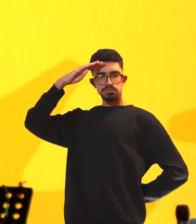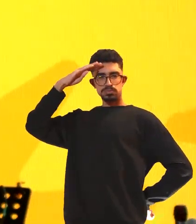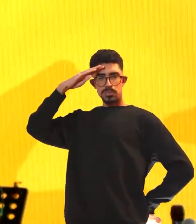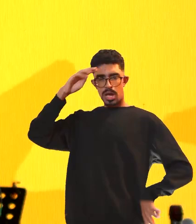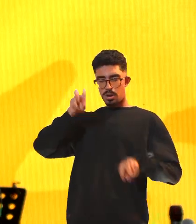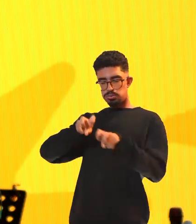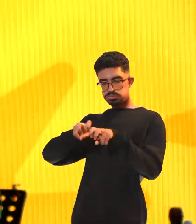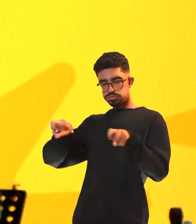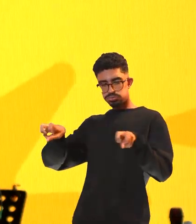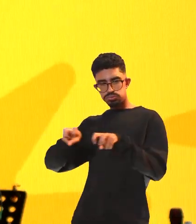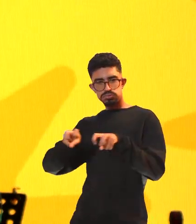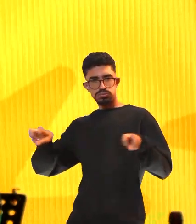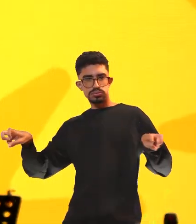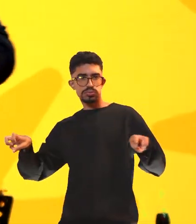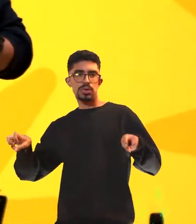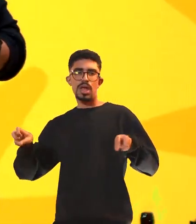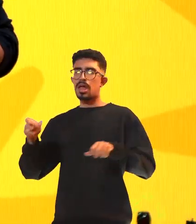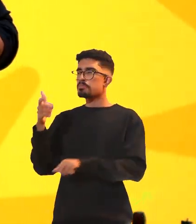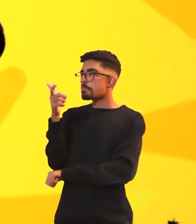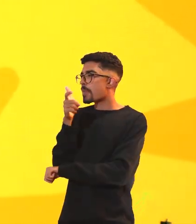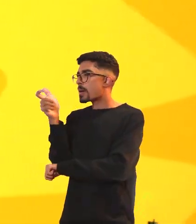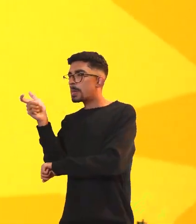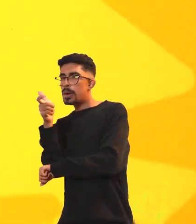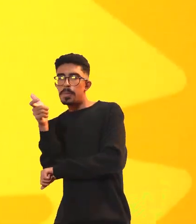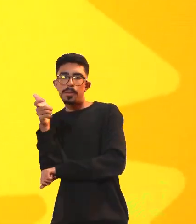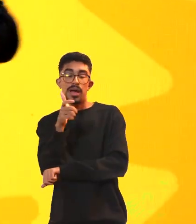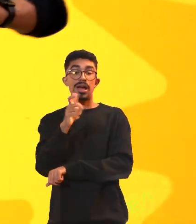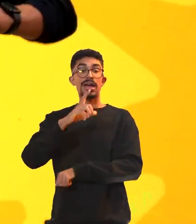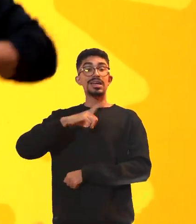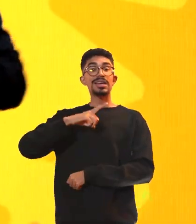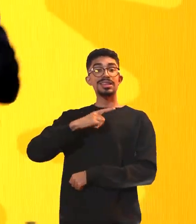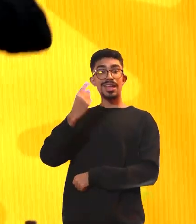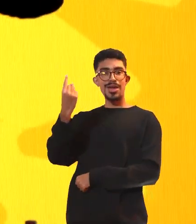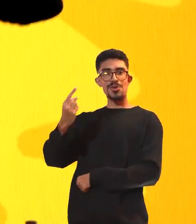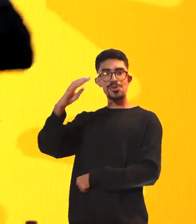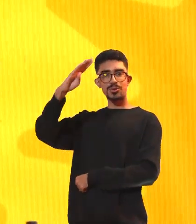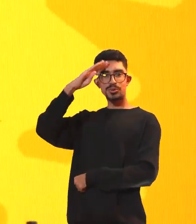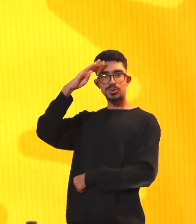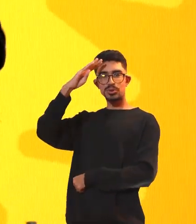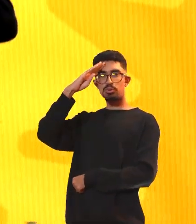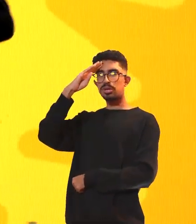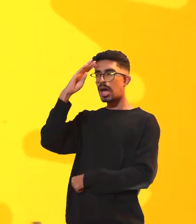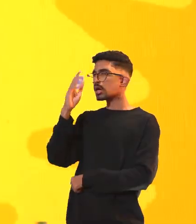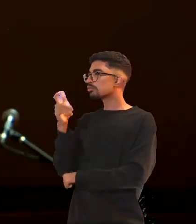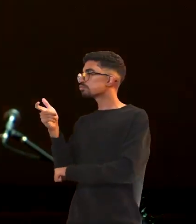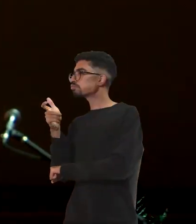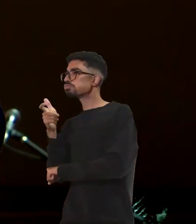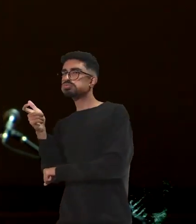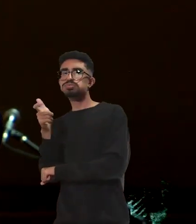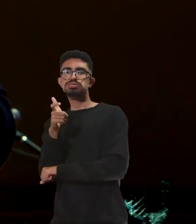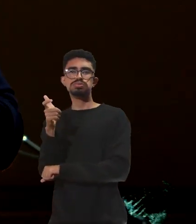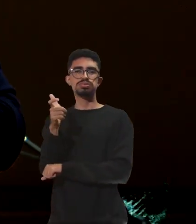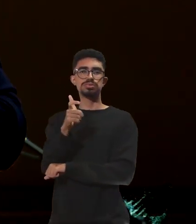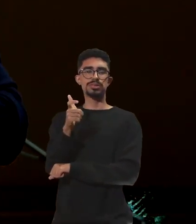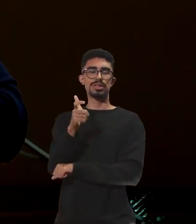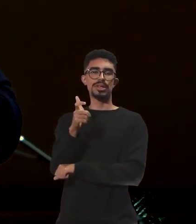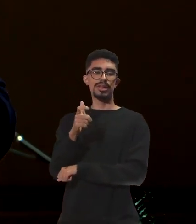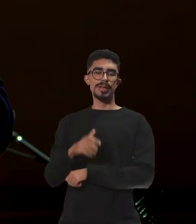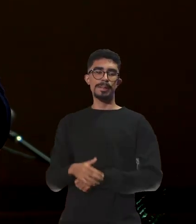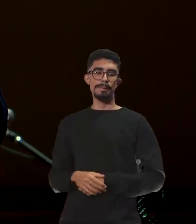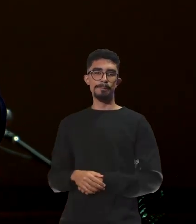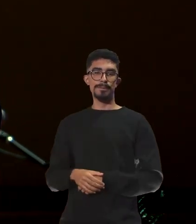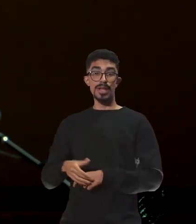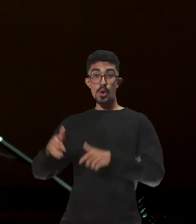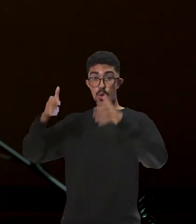para alcançar, para conquistar um território. E um dos soldados ali na trincheira, no campo de batalha, Segunda Guerra Mundial, tira